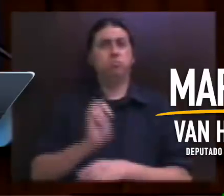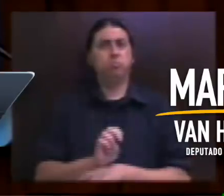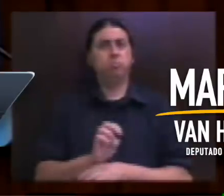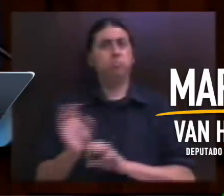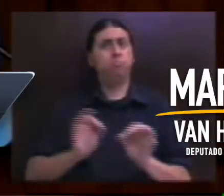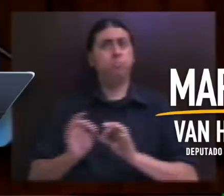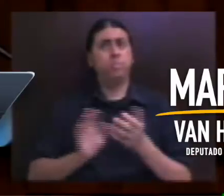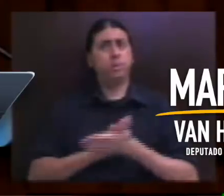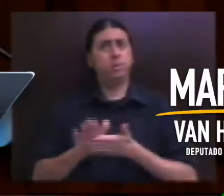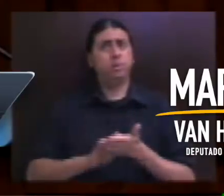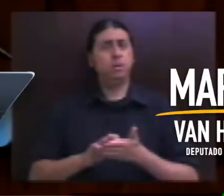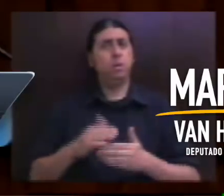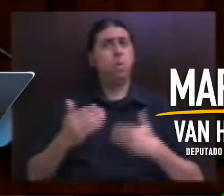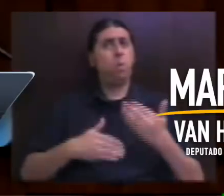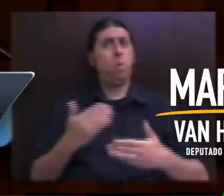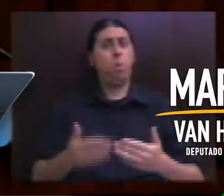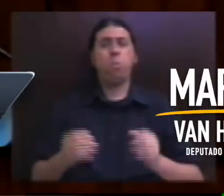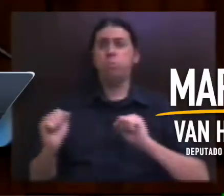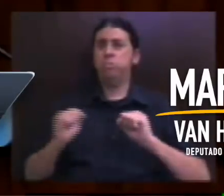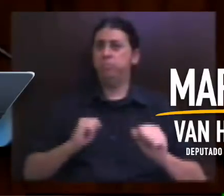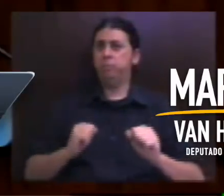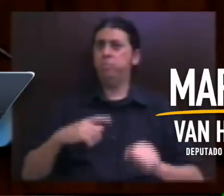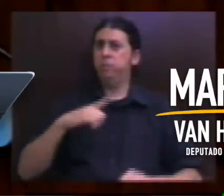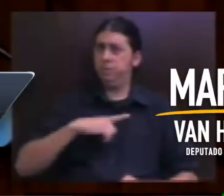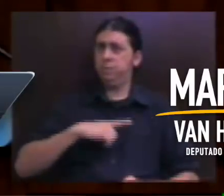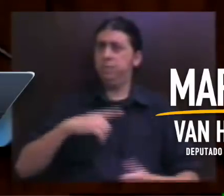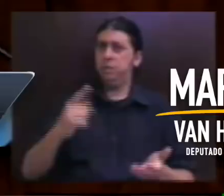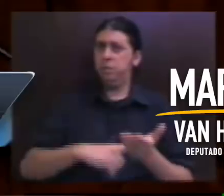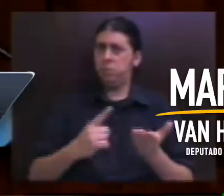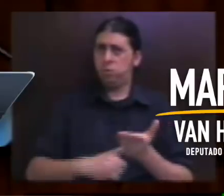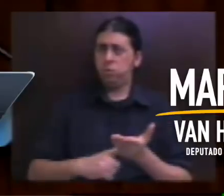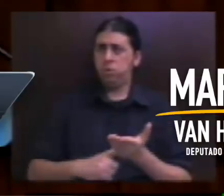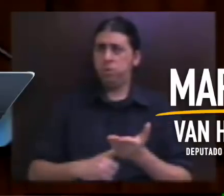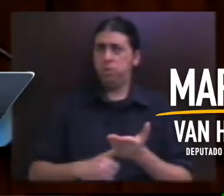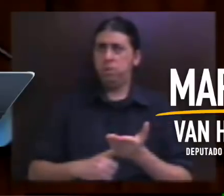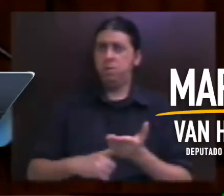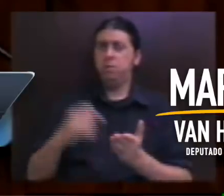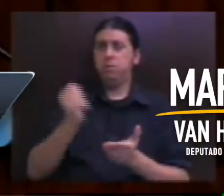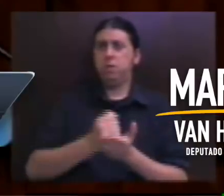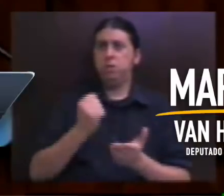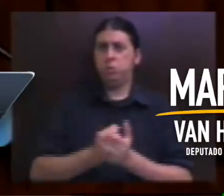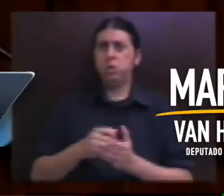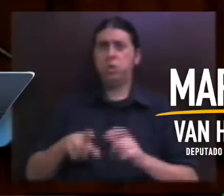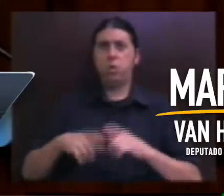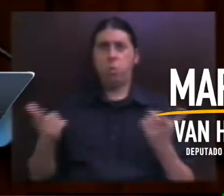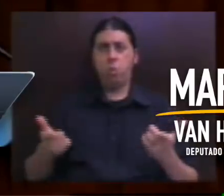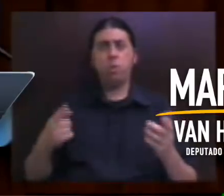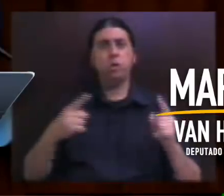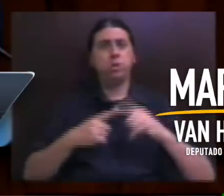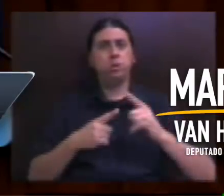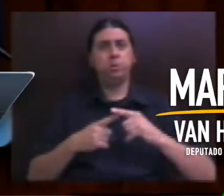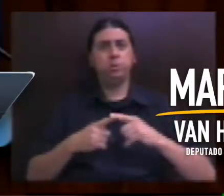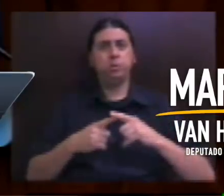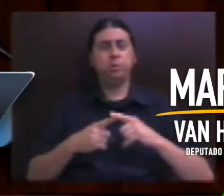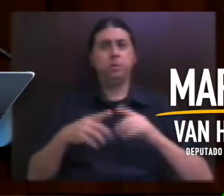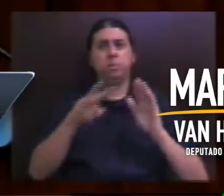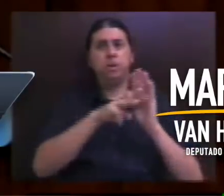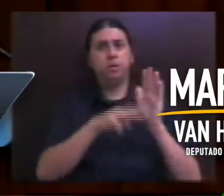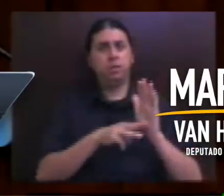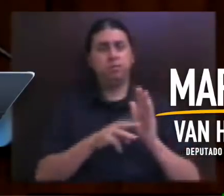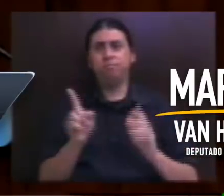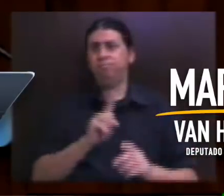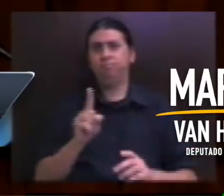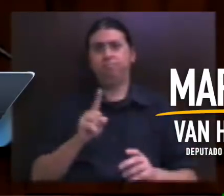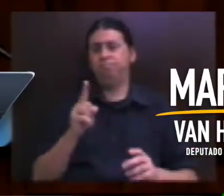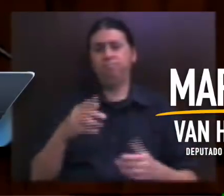E quando há a possibilidade de darem acordo para a publicação deste tipo de matéria, não dão. Ou